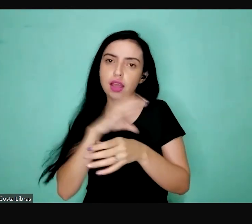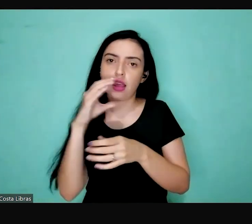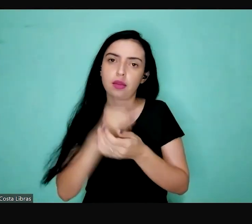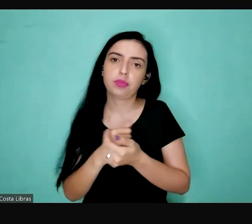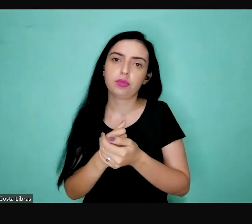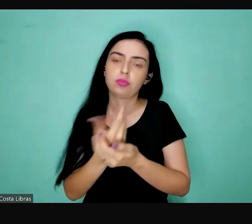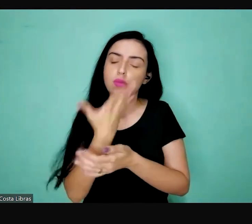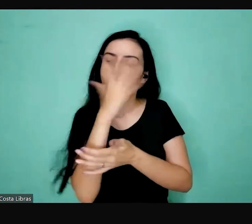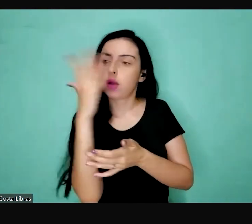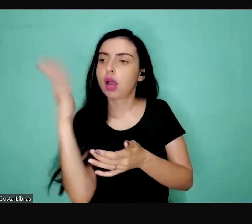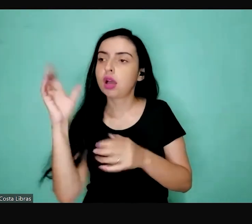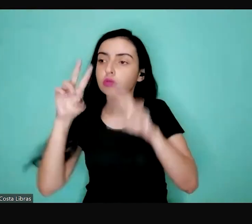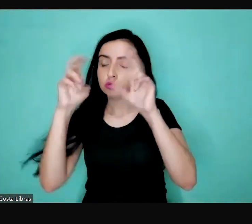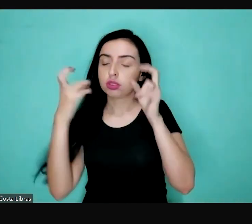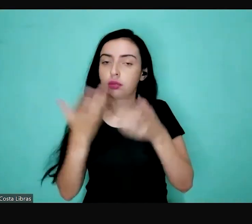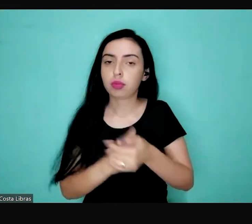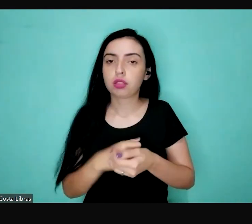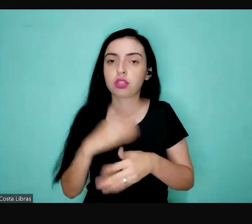ambientais e